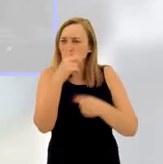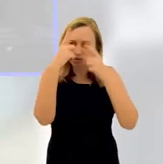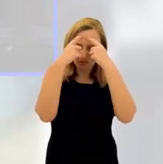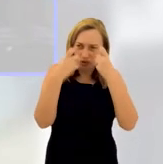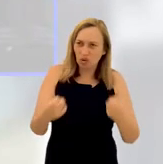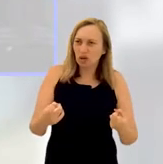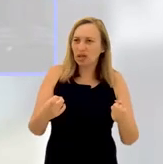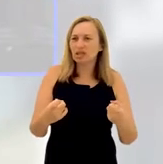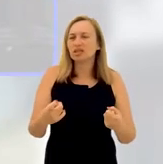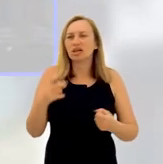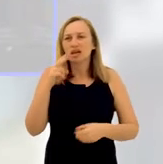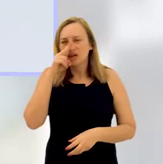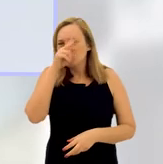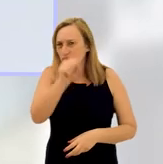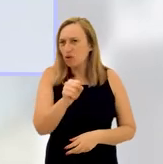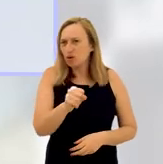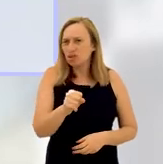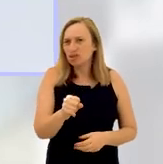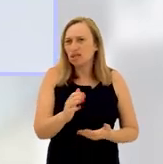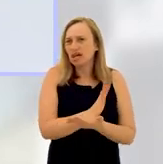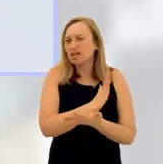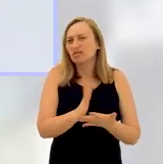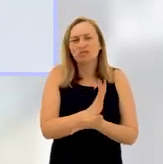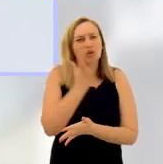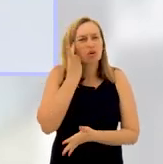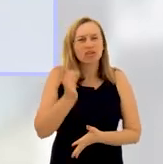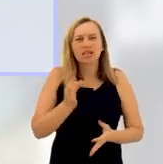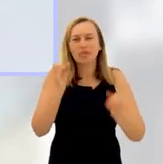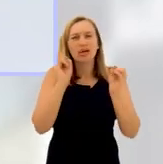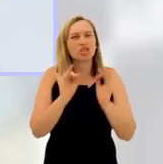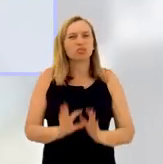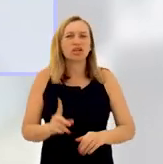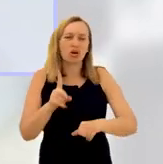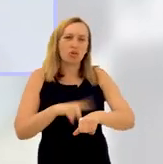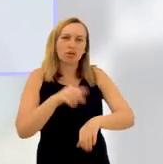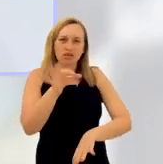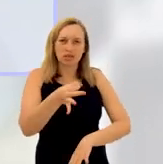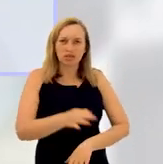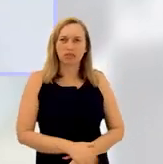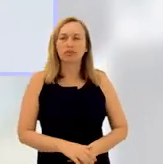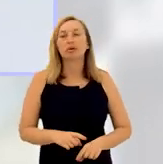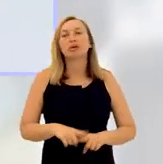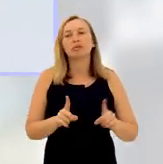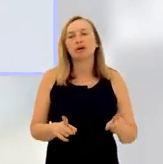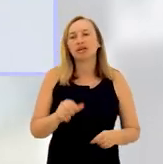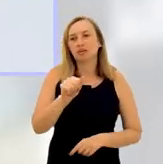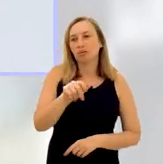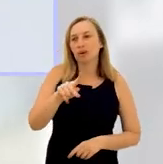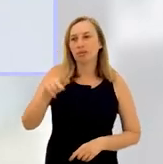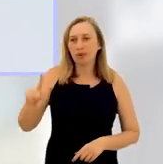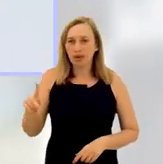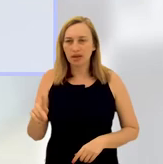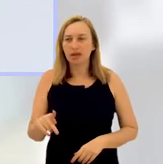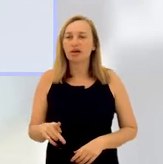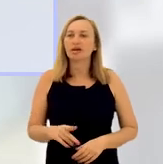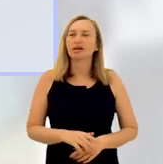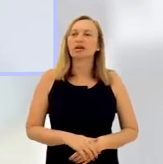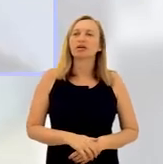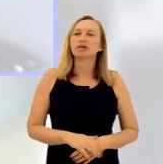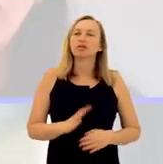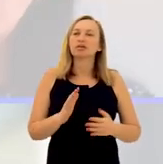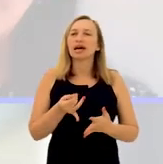a questão da violência ser cíclica é tão forte que elas, às vezes, não conseguem discernir exatamente aquele momento, né? Então, no aplicativo, por exemplo,